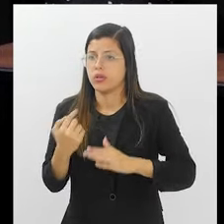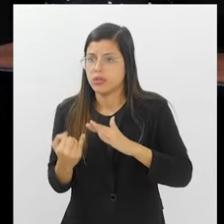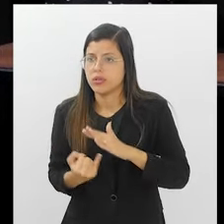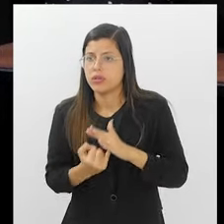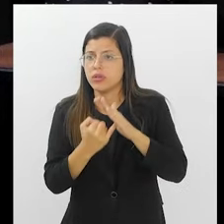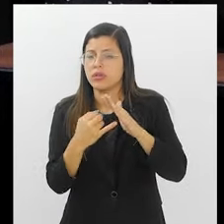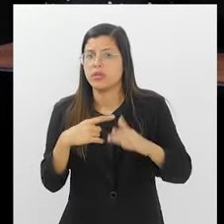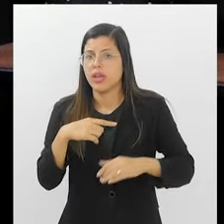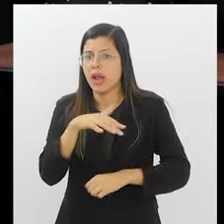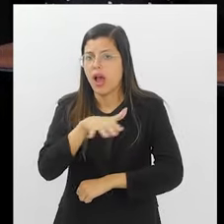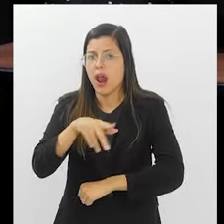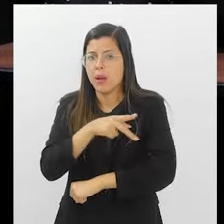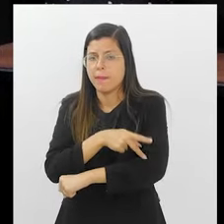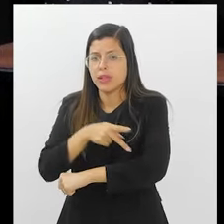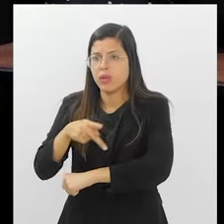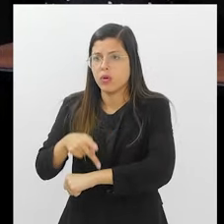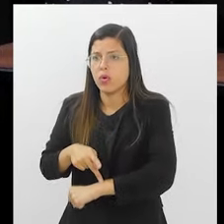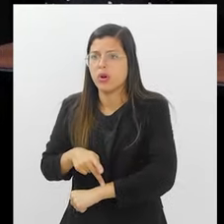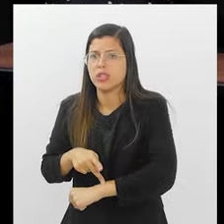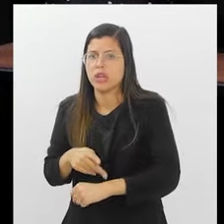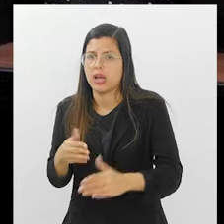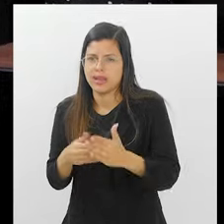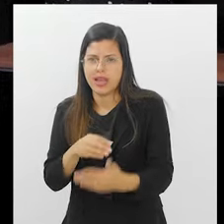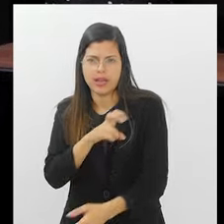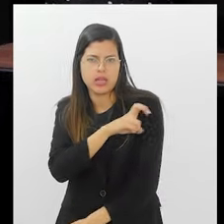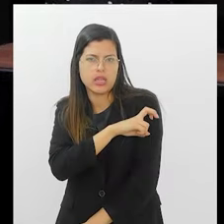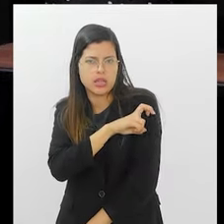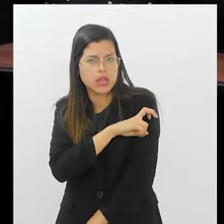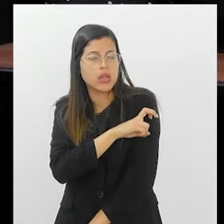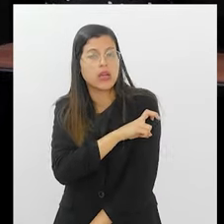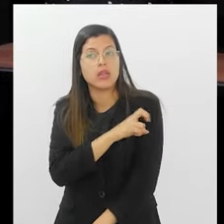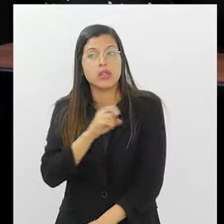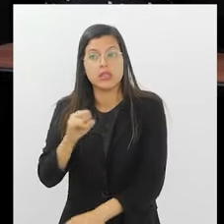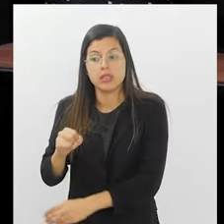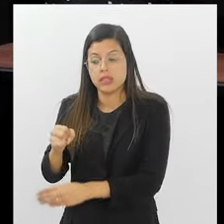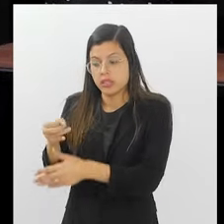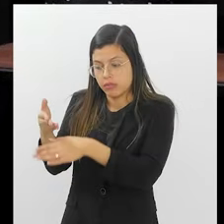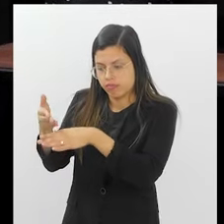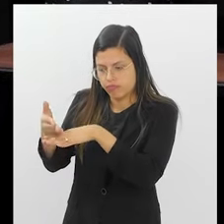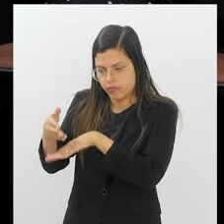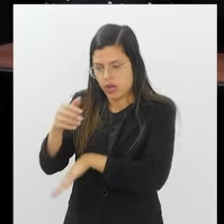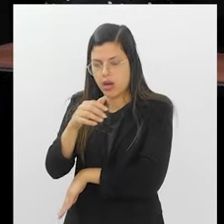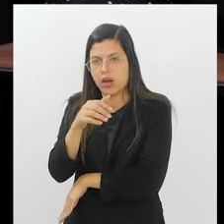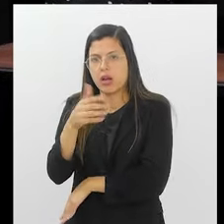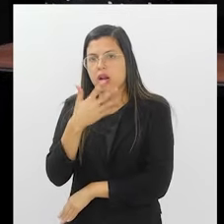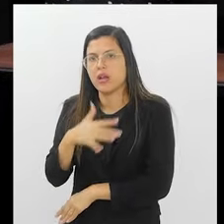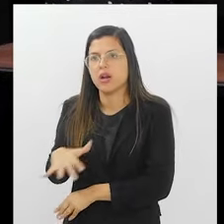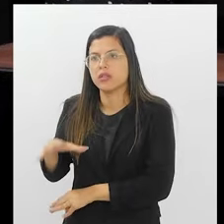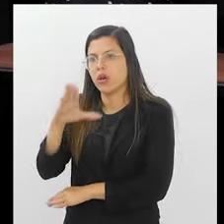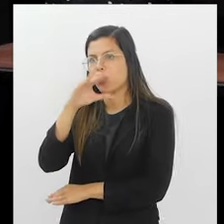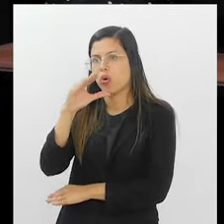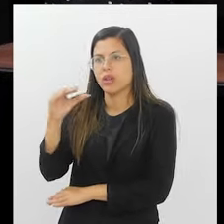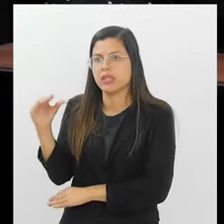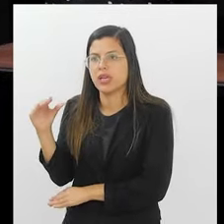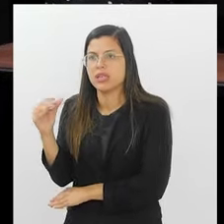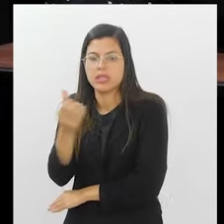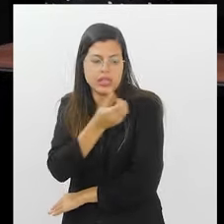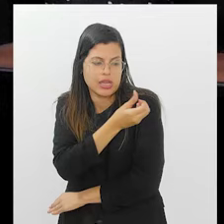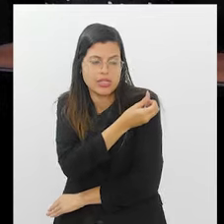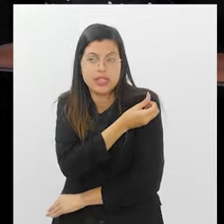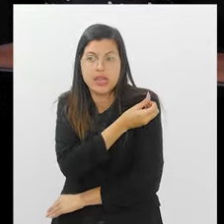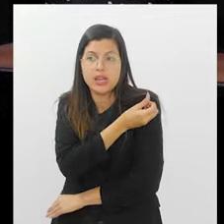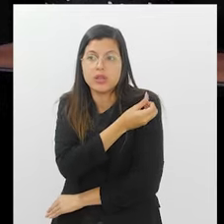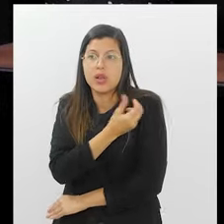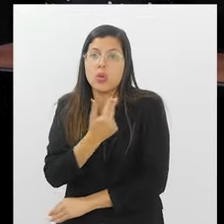parte pedagógica, mas é educação básica, então vai até a quinta série. Se chega uma criança lá, um adolescente que já está na